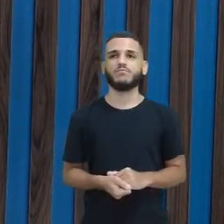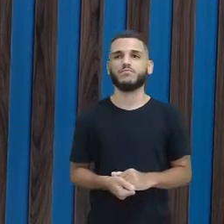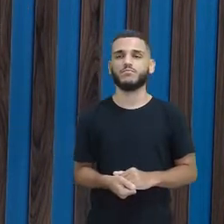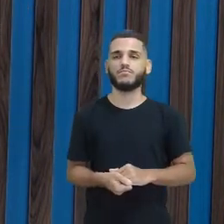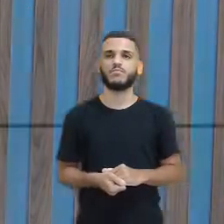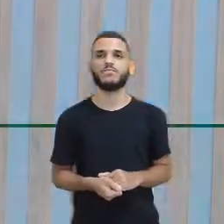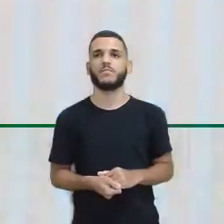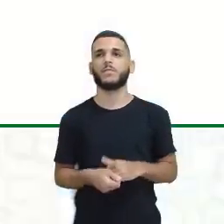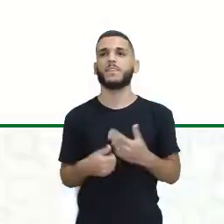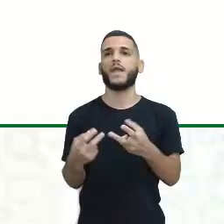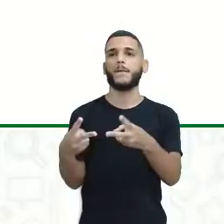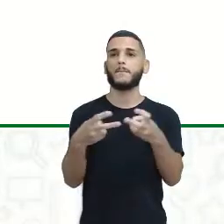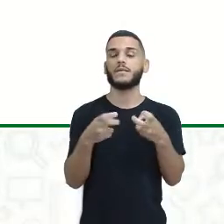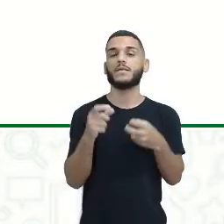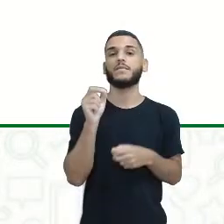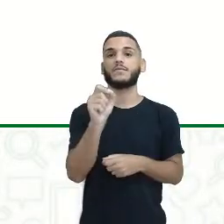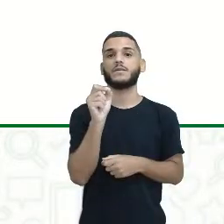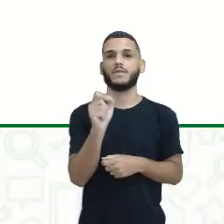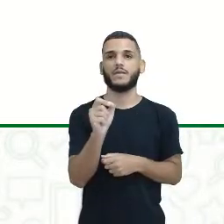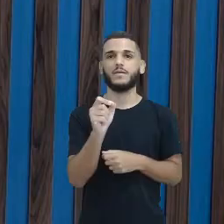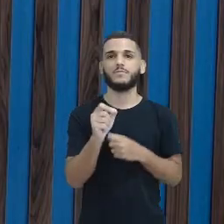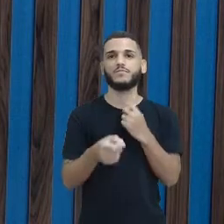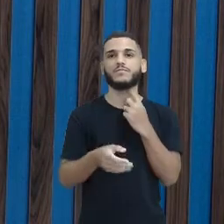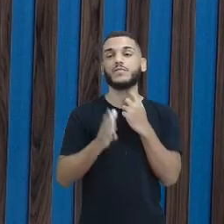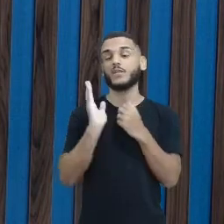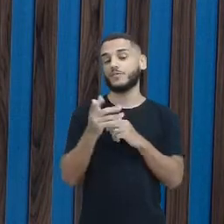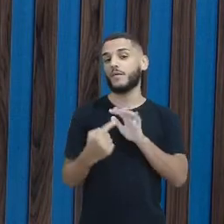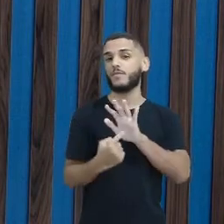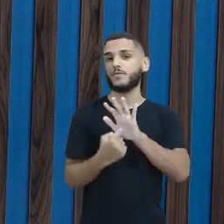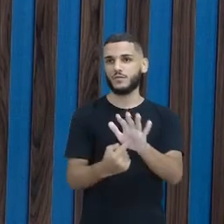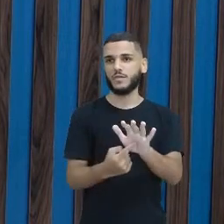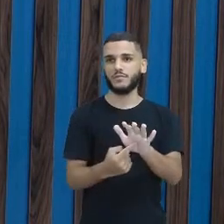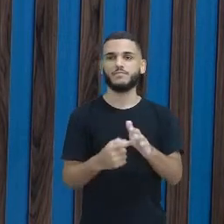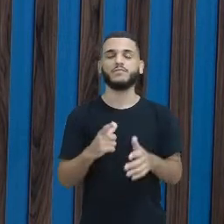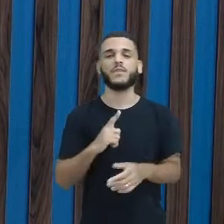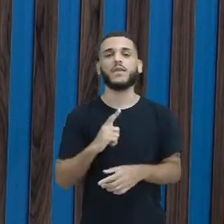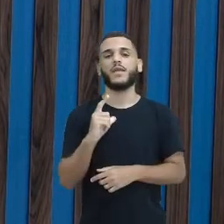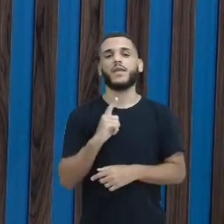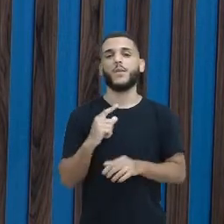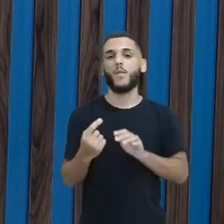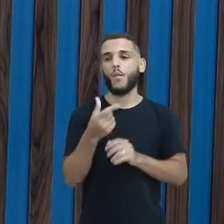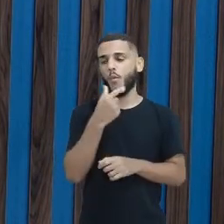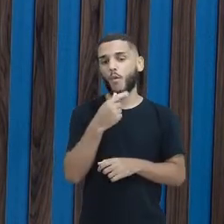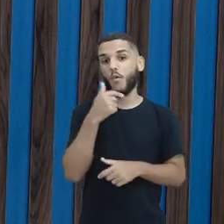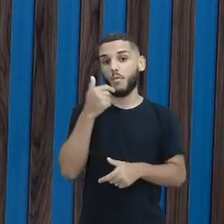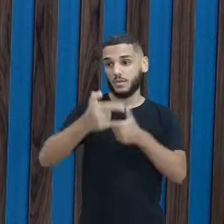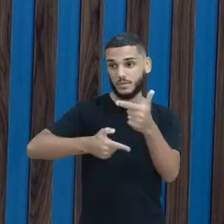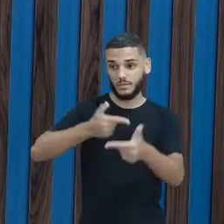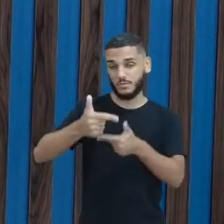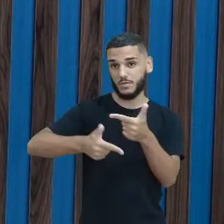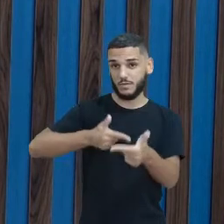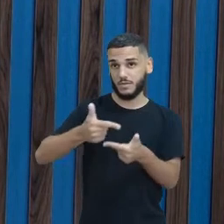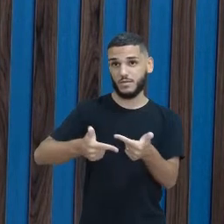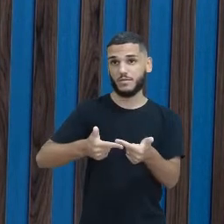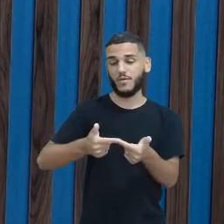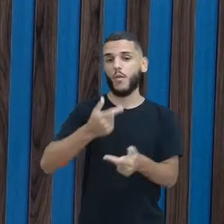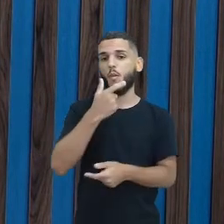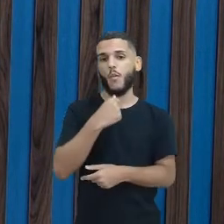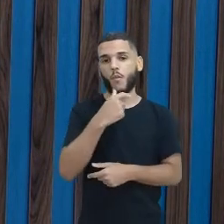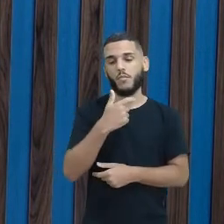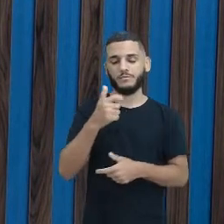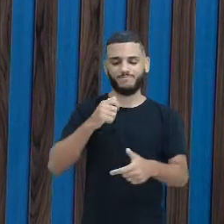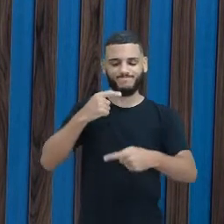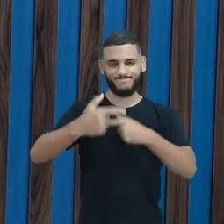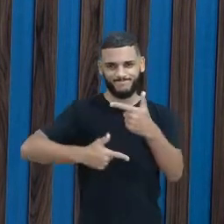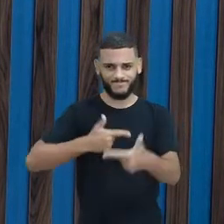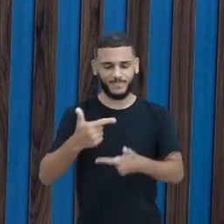Então, o que é que a gente observa aqui? Ó? Como eu já apontei, a tração, né? Ela era aqui nesse engenho, ela era humana,